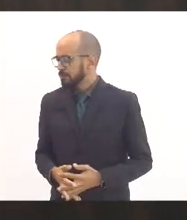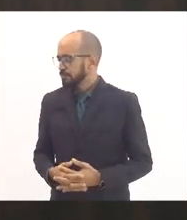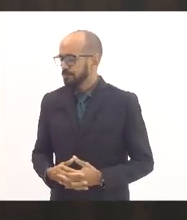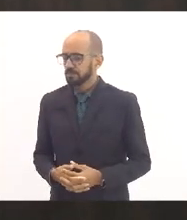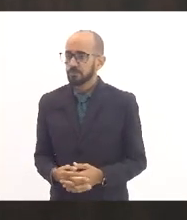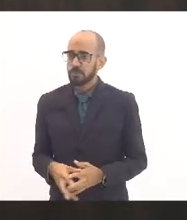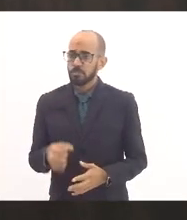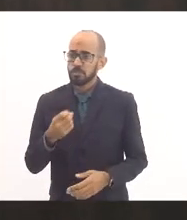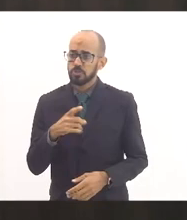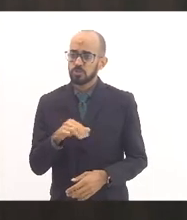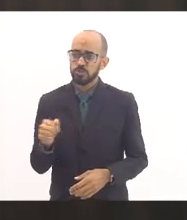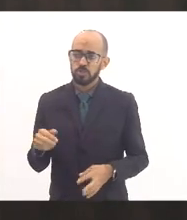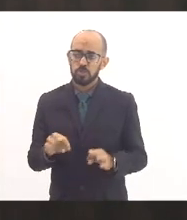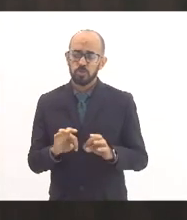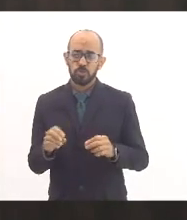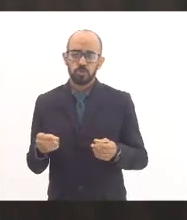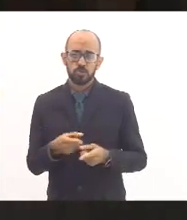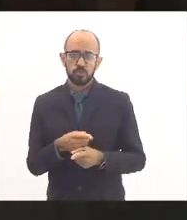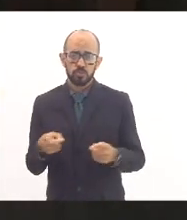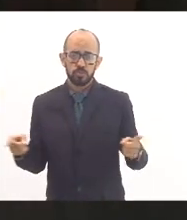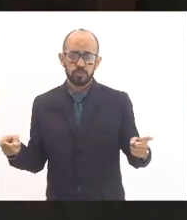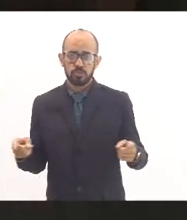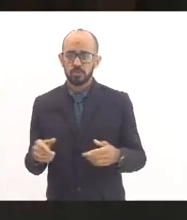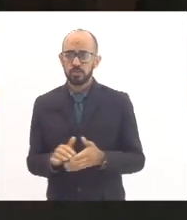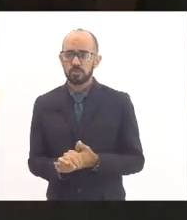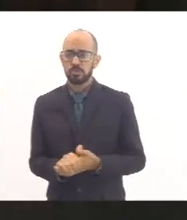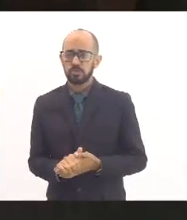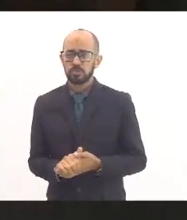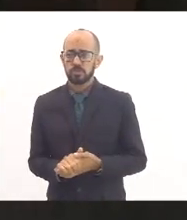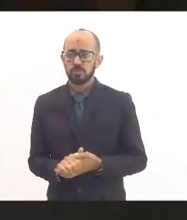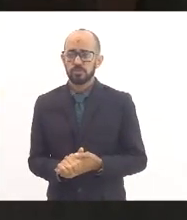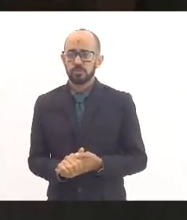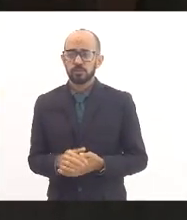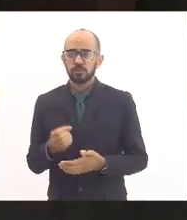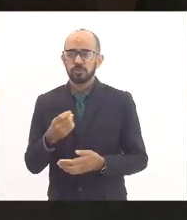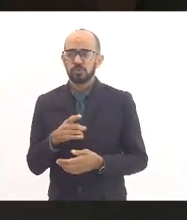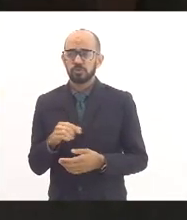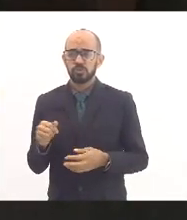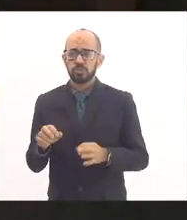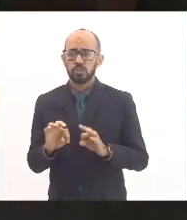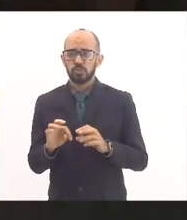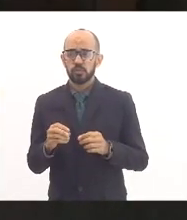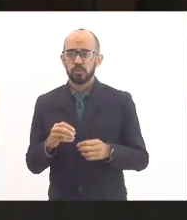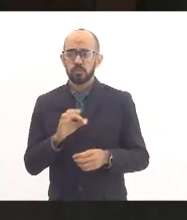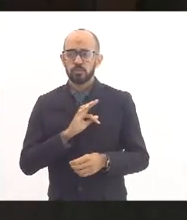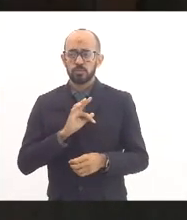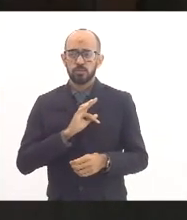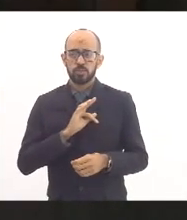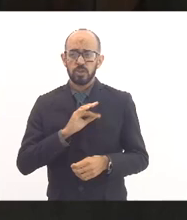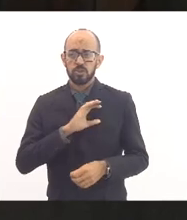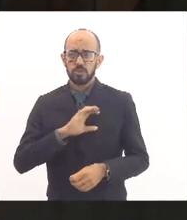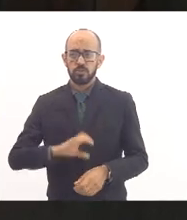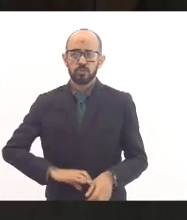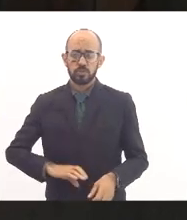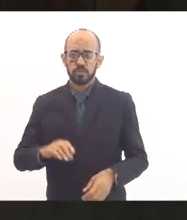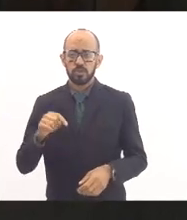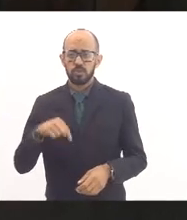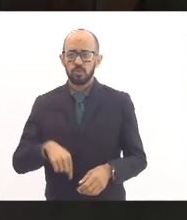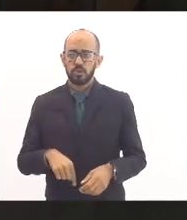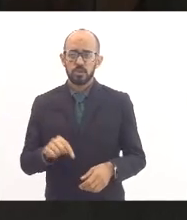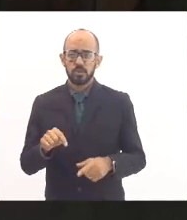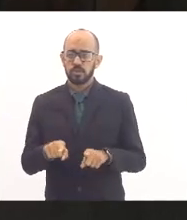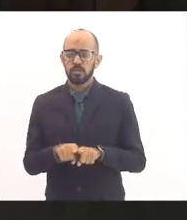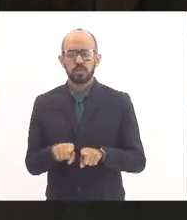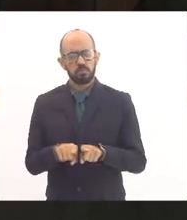bom dia a todos bom dia a todos os policiais civis que estão aqui como